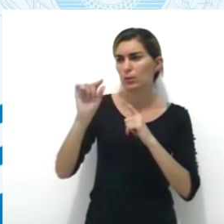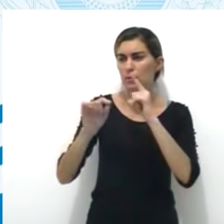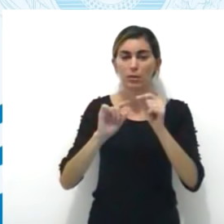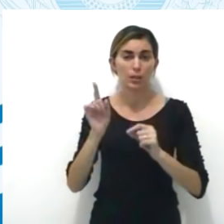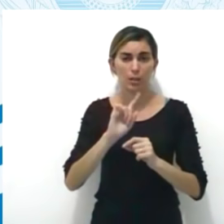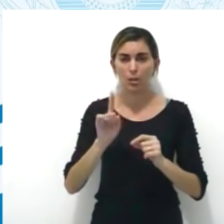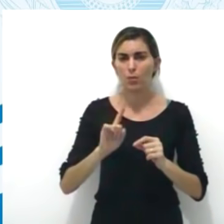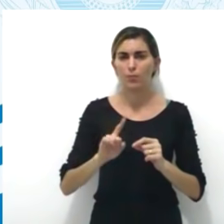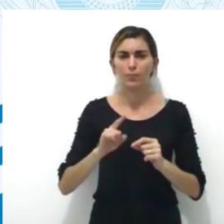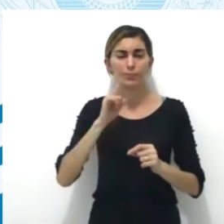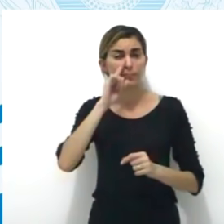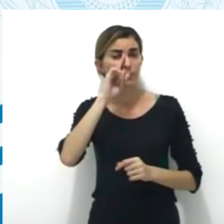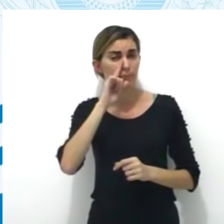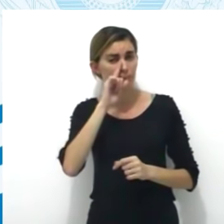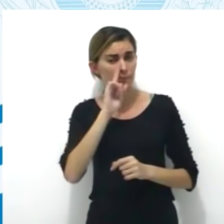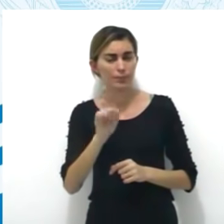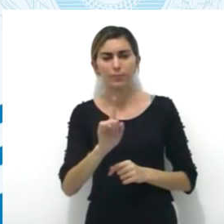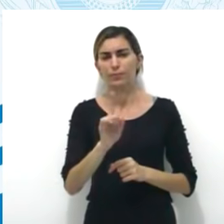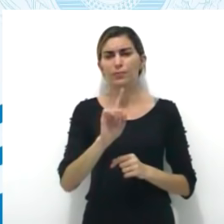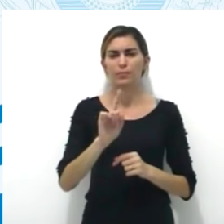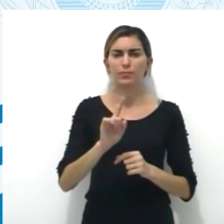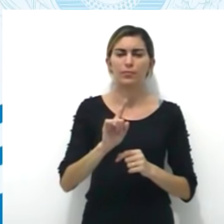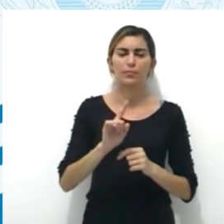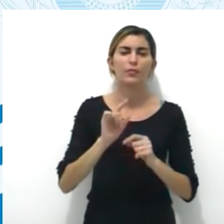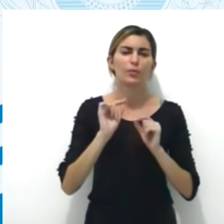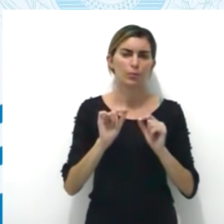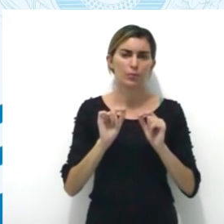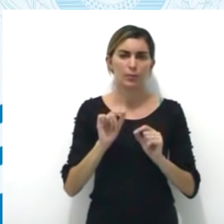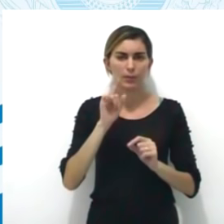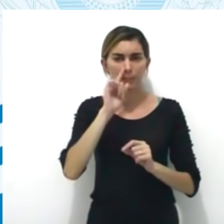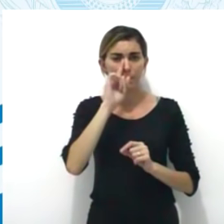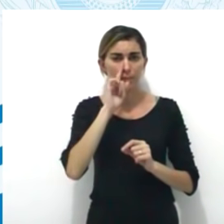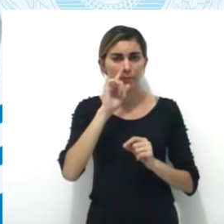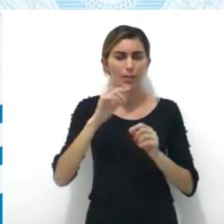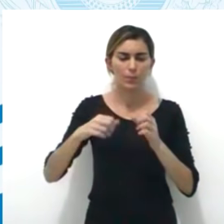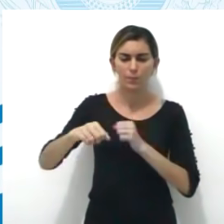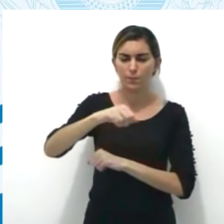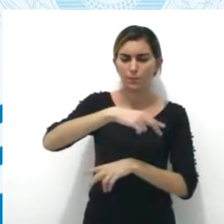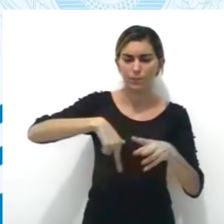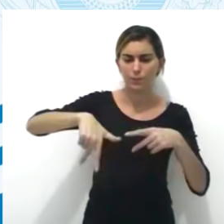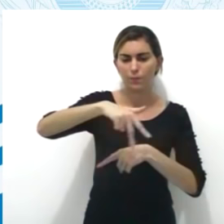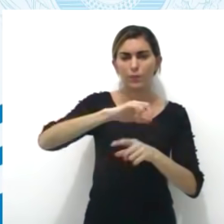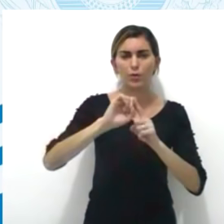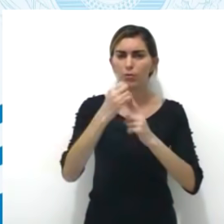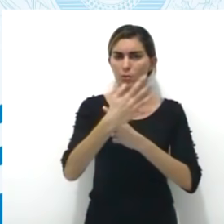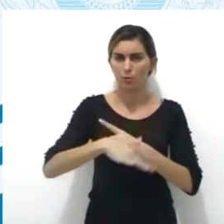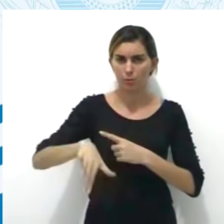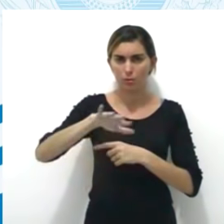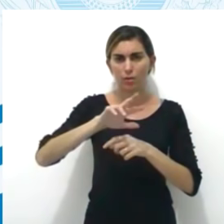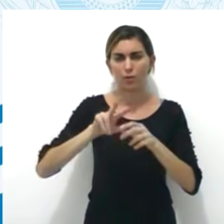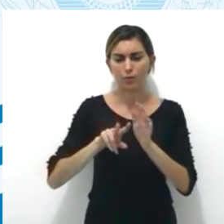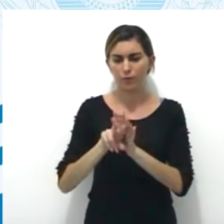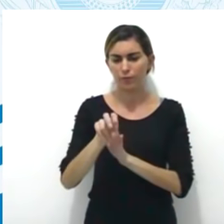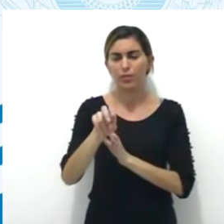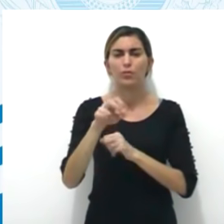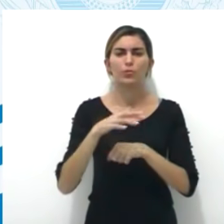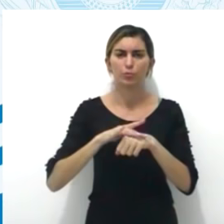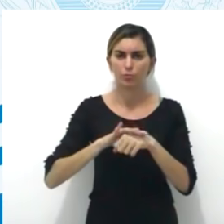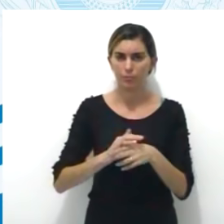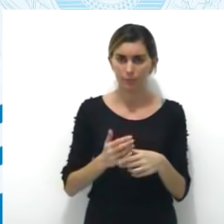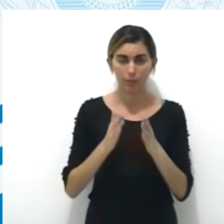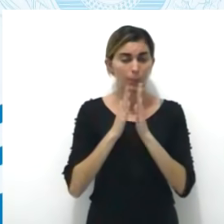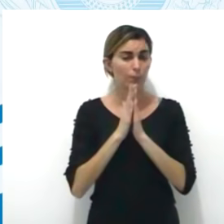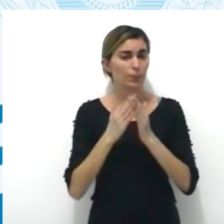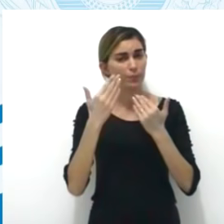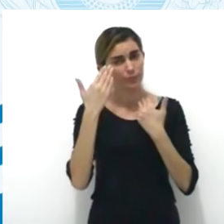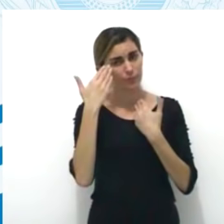que vocês não se lancem ao perigo, que é o perigo, não é isso, do meio social, que é o perigo do vírus.